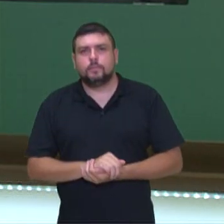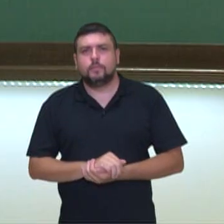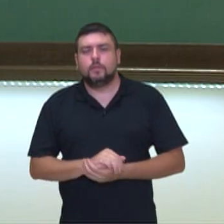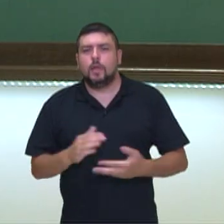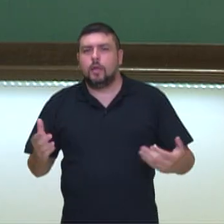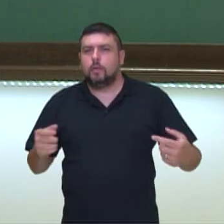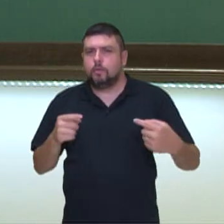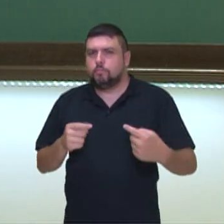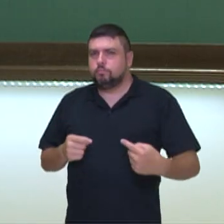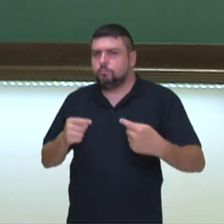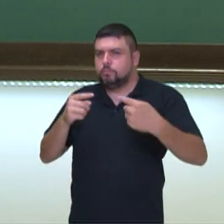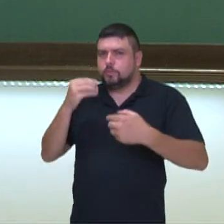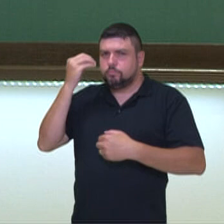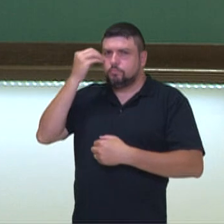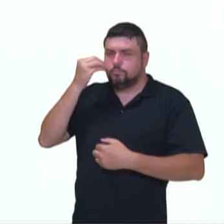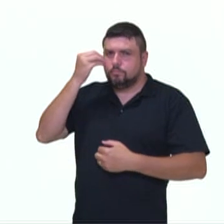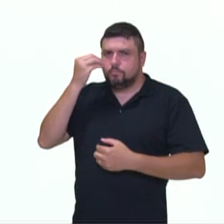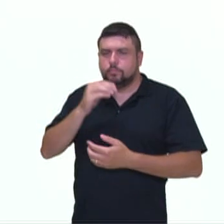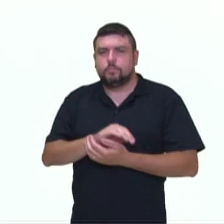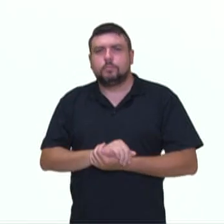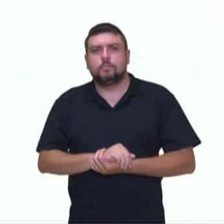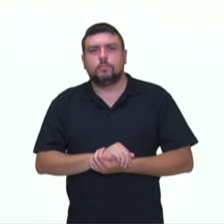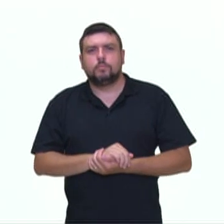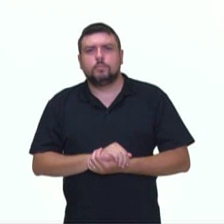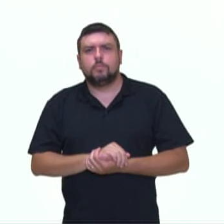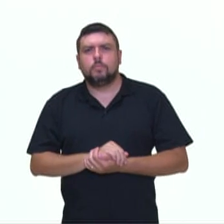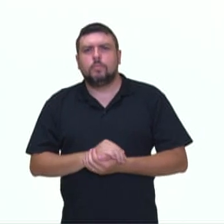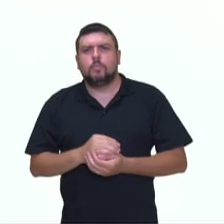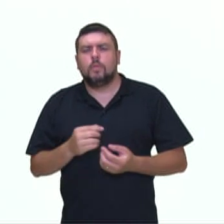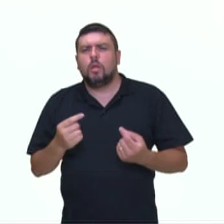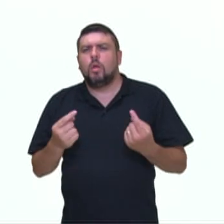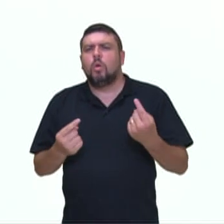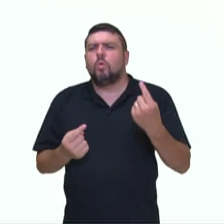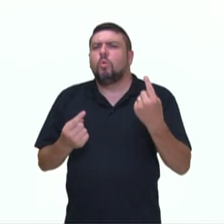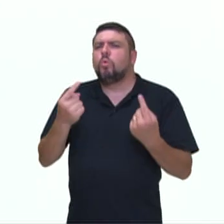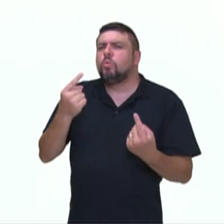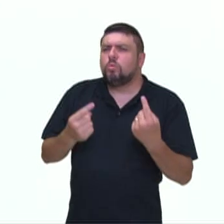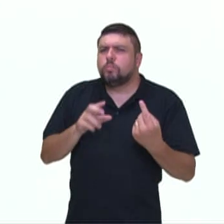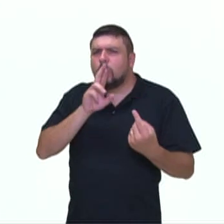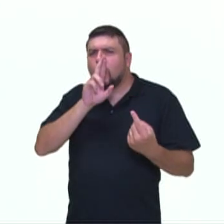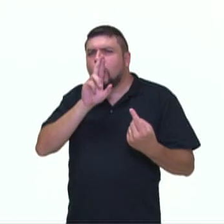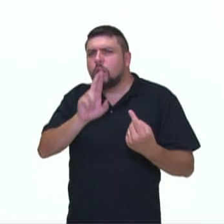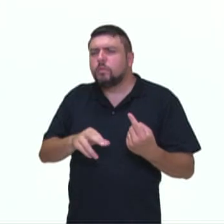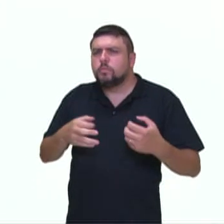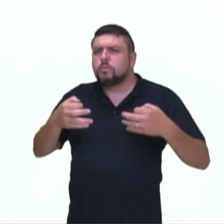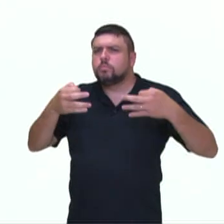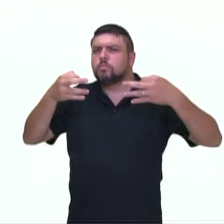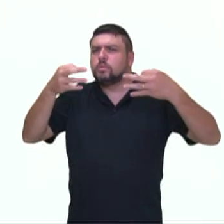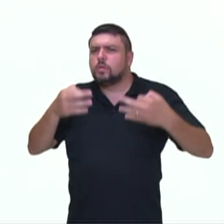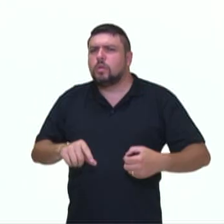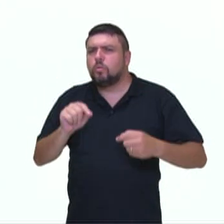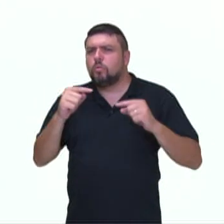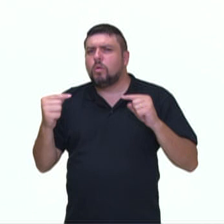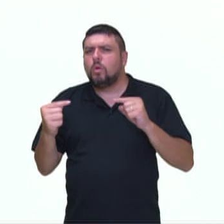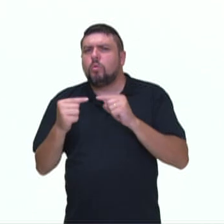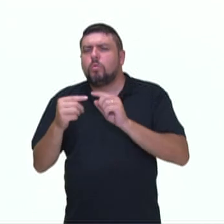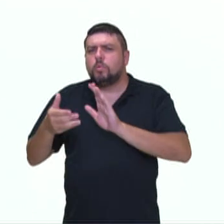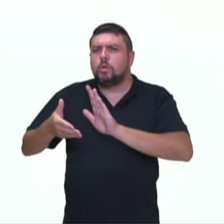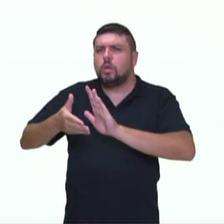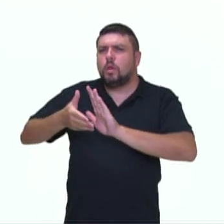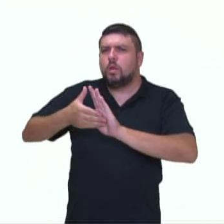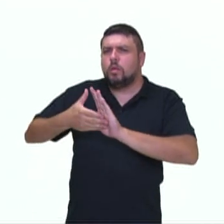nosso primeiro teste. Qual das alternativas a seguir corresponde corretamente à proposta de trabalho do artista